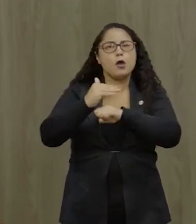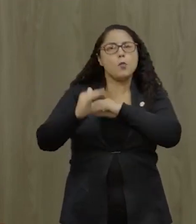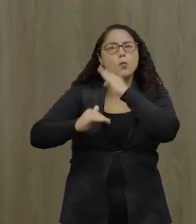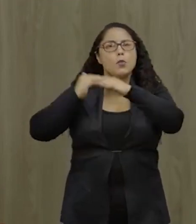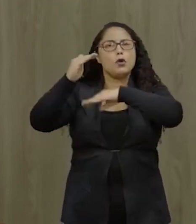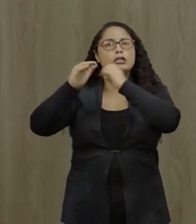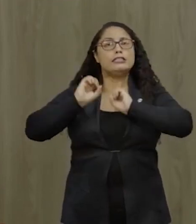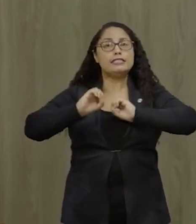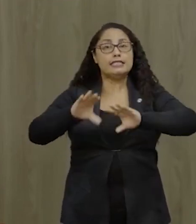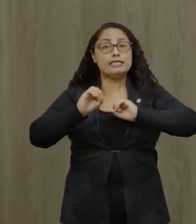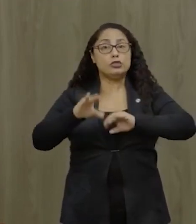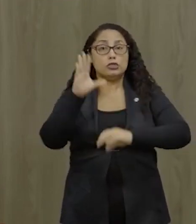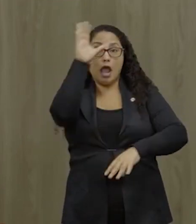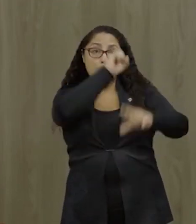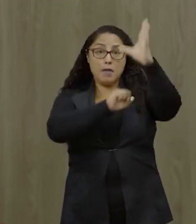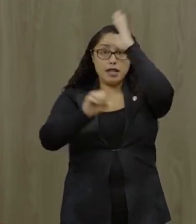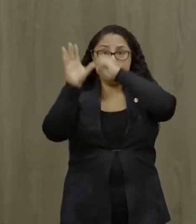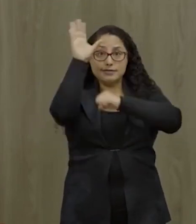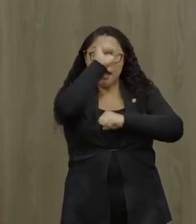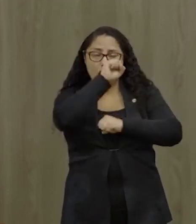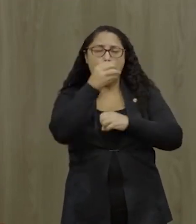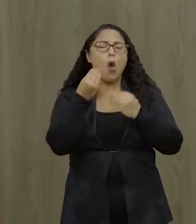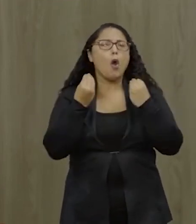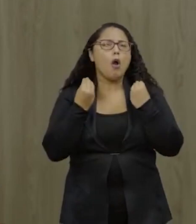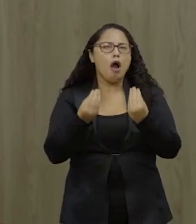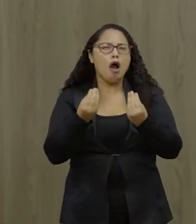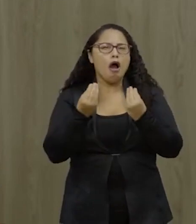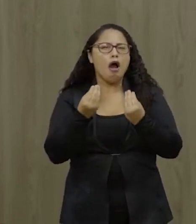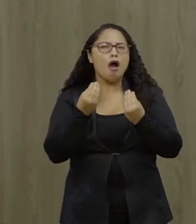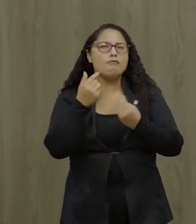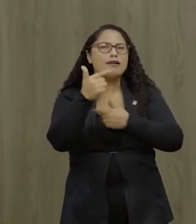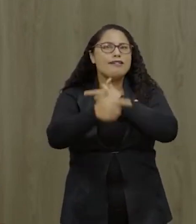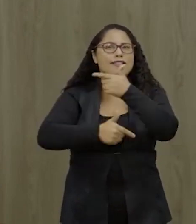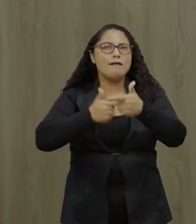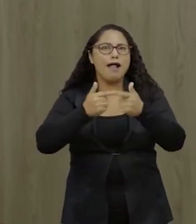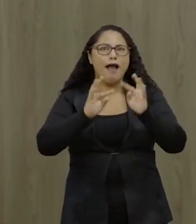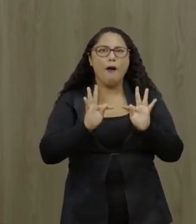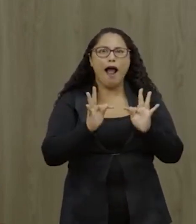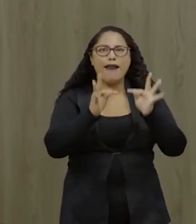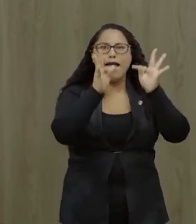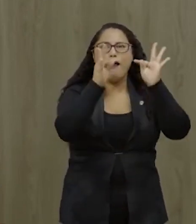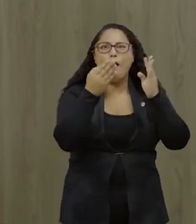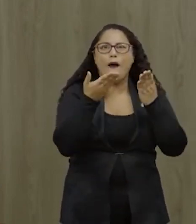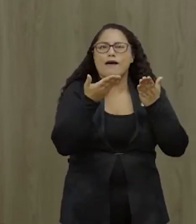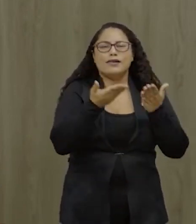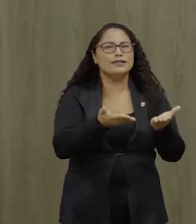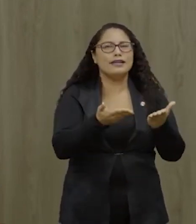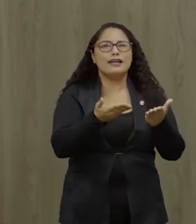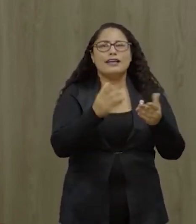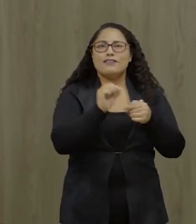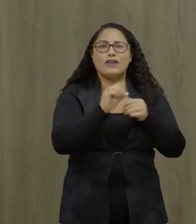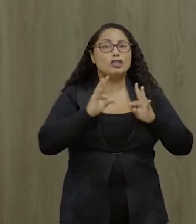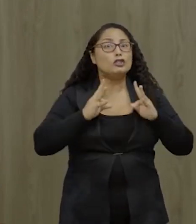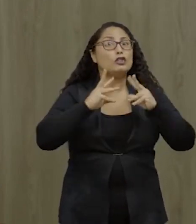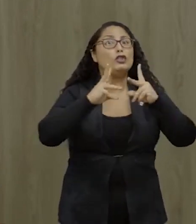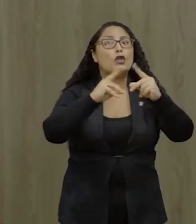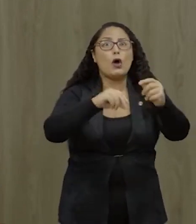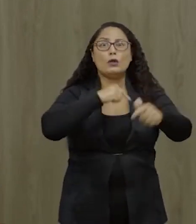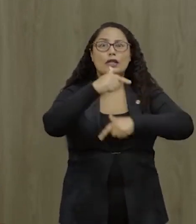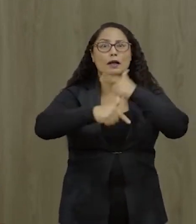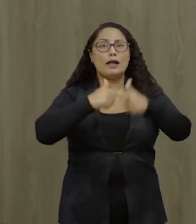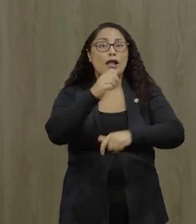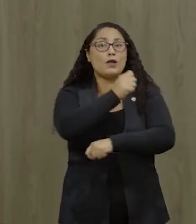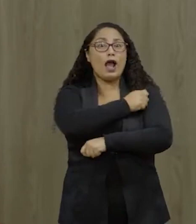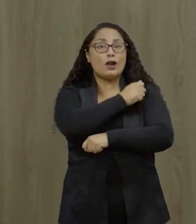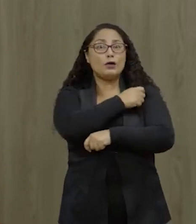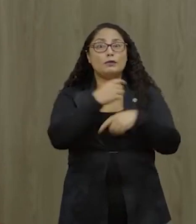processo de ensino e aprendizagem. Como lidar com uma tecnologia que faz o trabalho que o